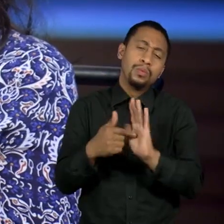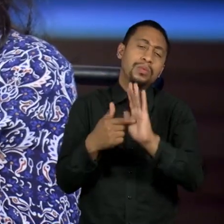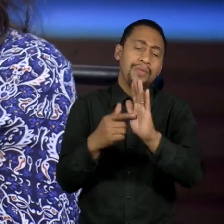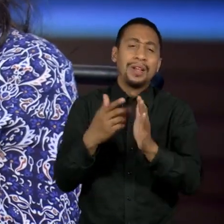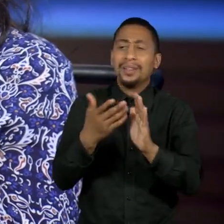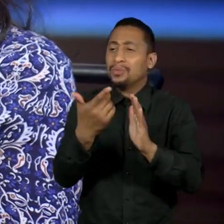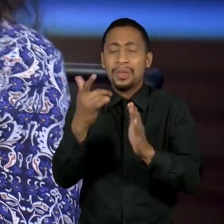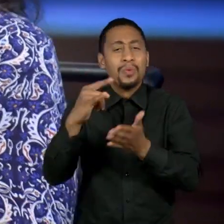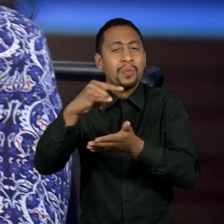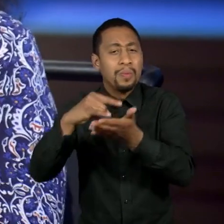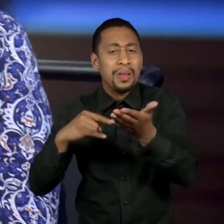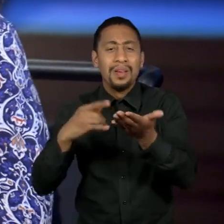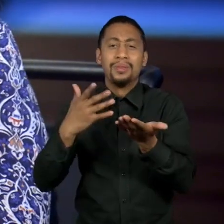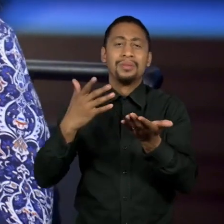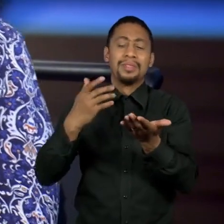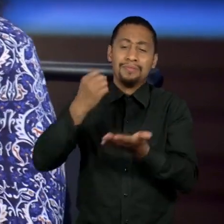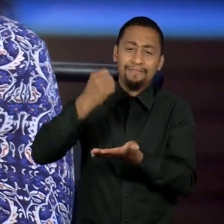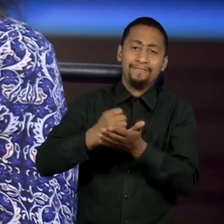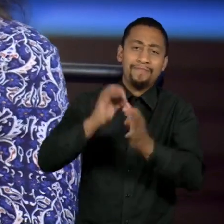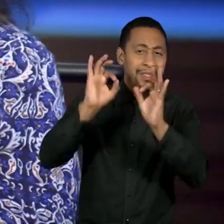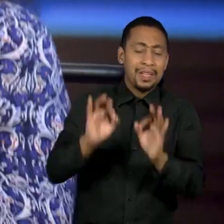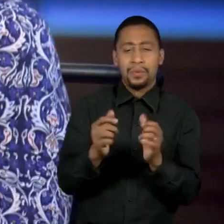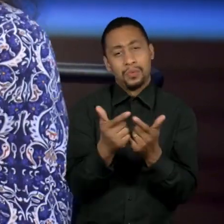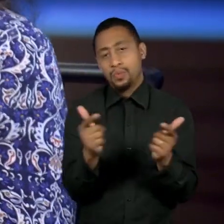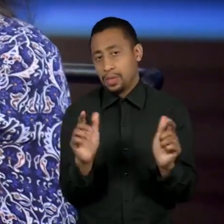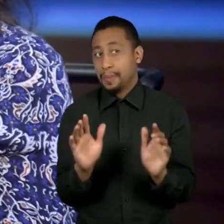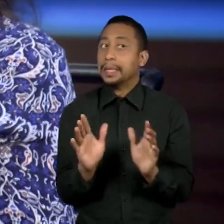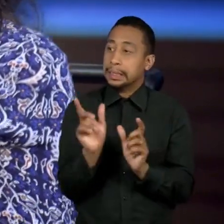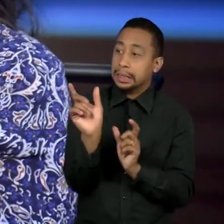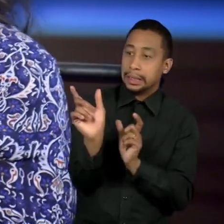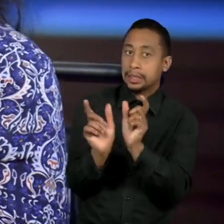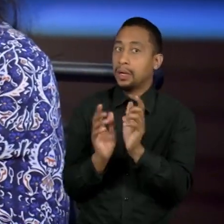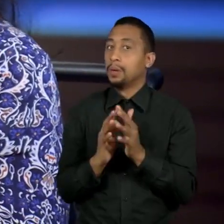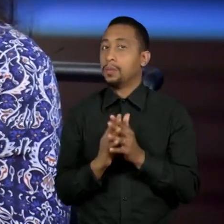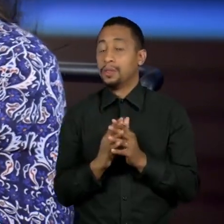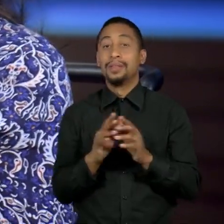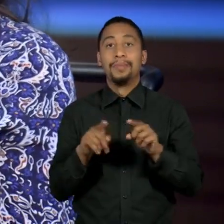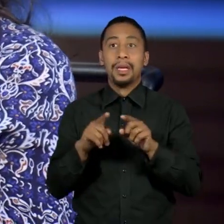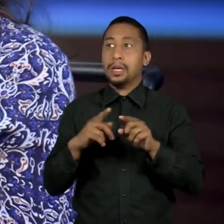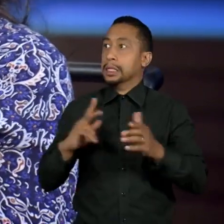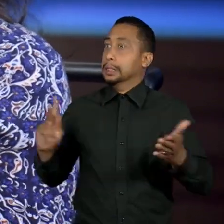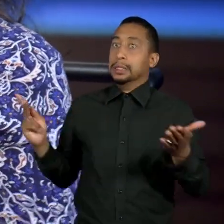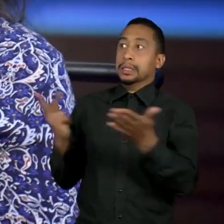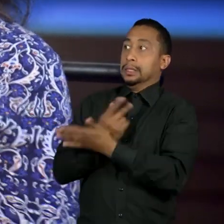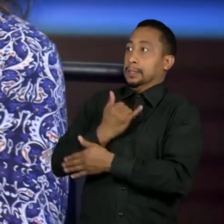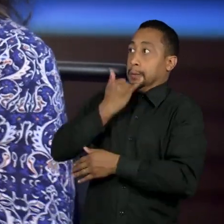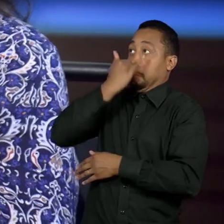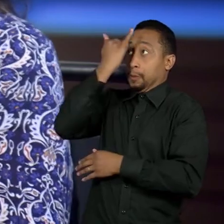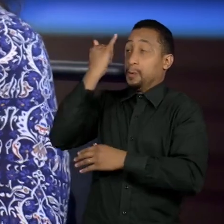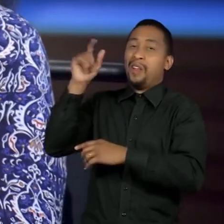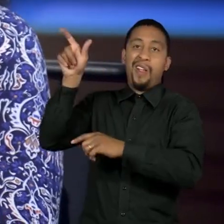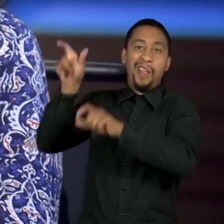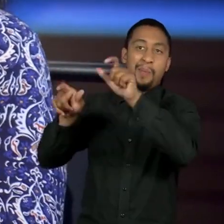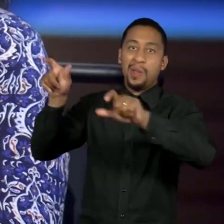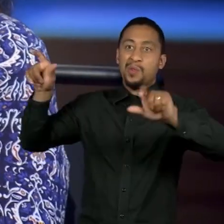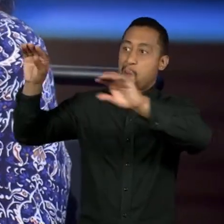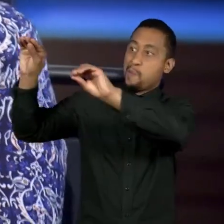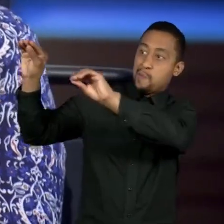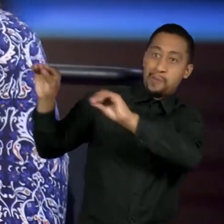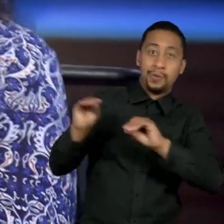como é que nós podemos ter uma visão mais acolhedora frente a essa população. Então, só queria destacar aqui também a preocupação da gente utilizar